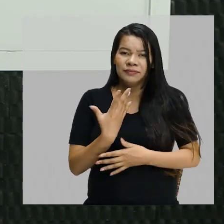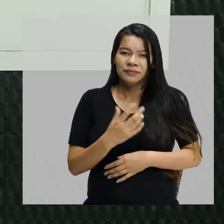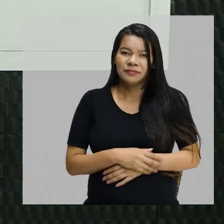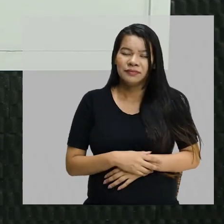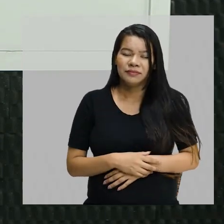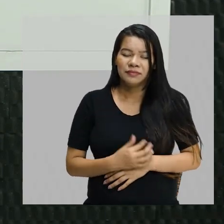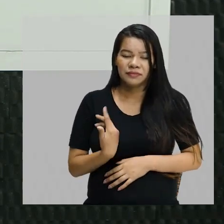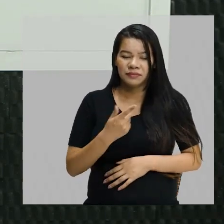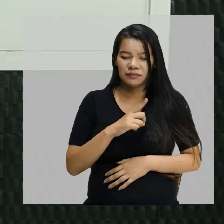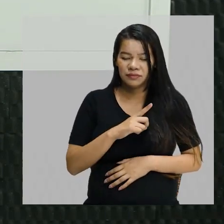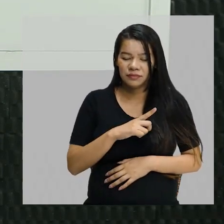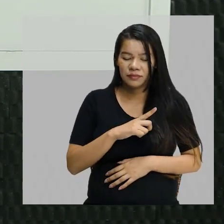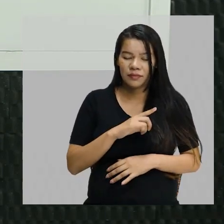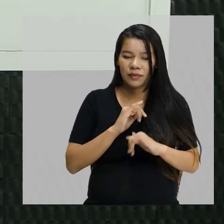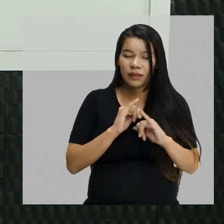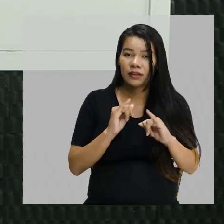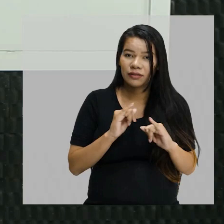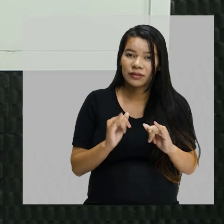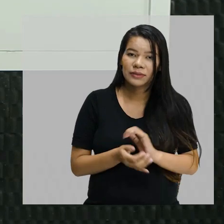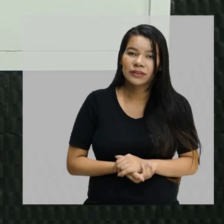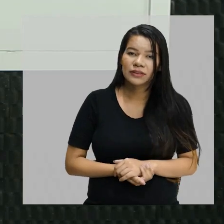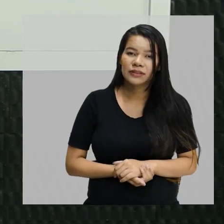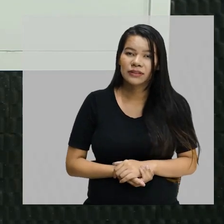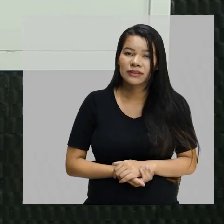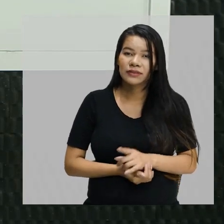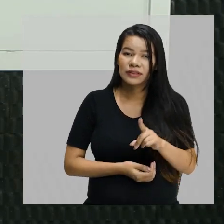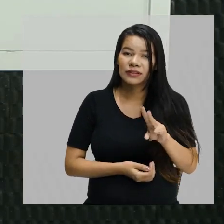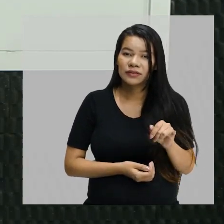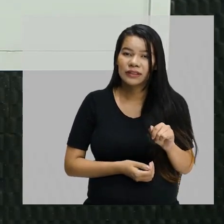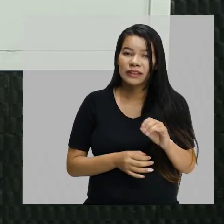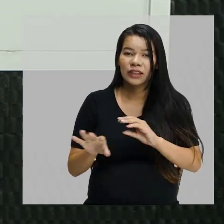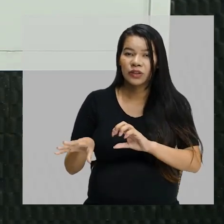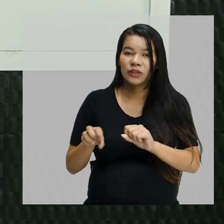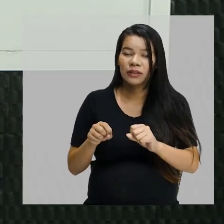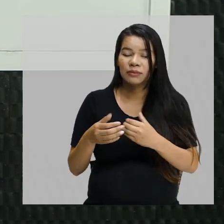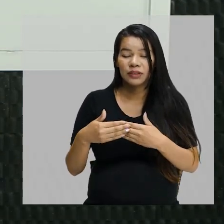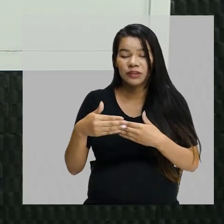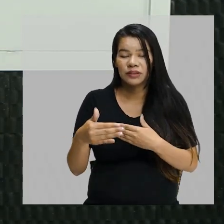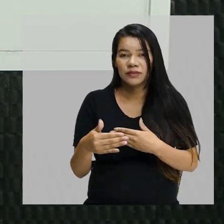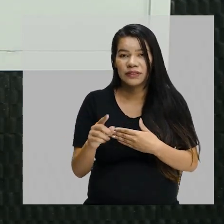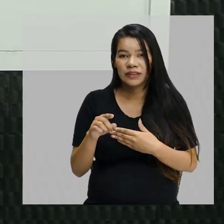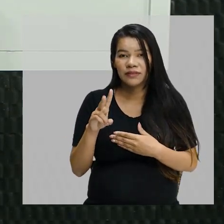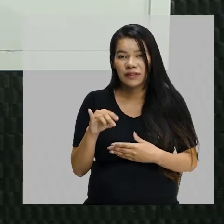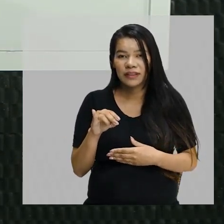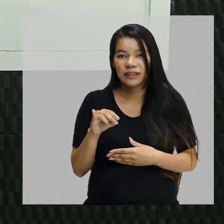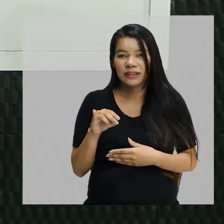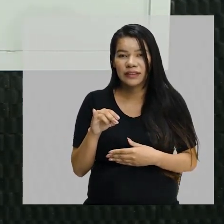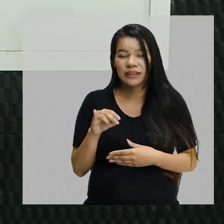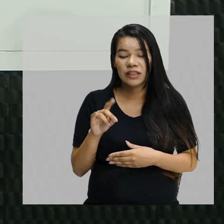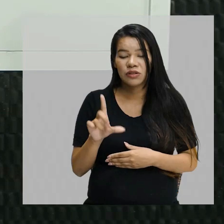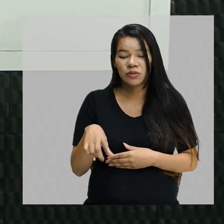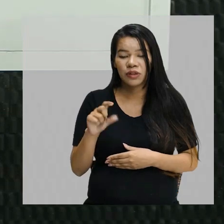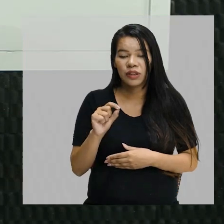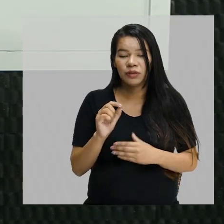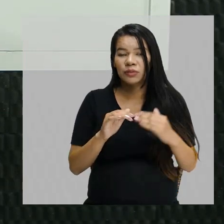nós temos os dados certo esses dados você vai recolher a partir de que aí você Vai eleger